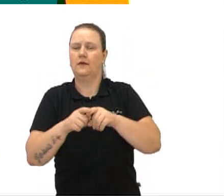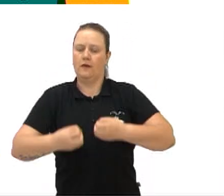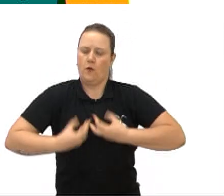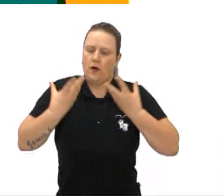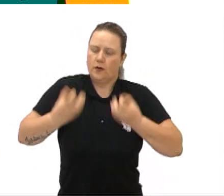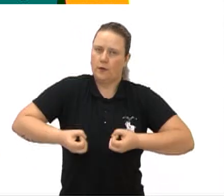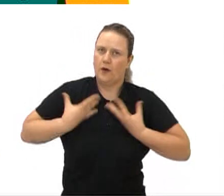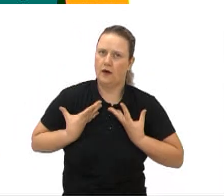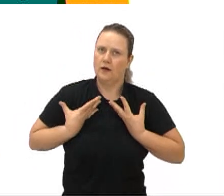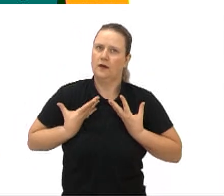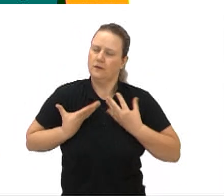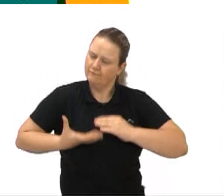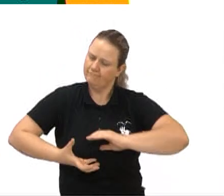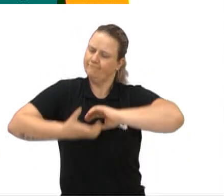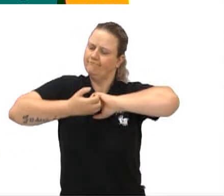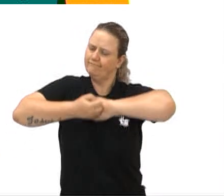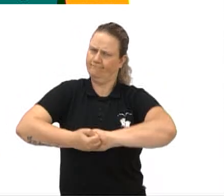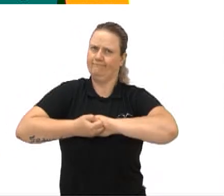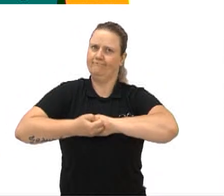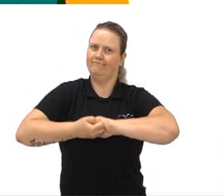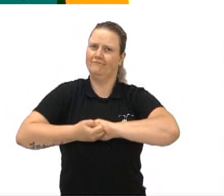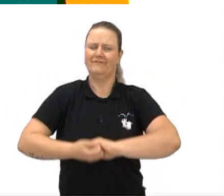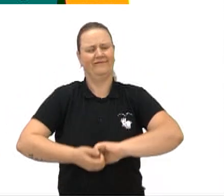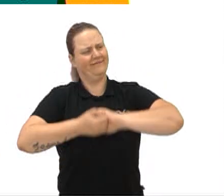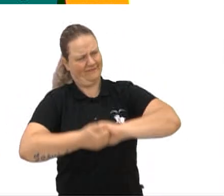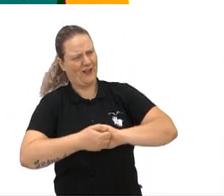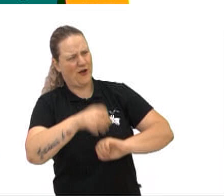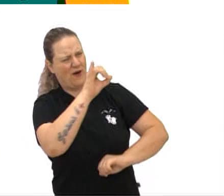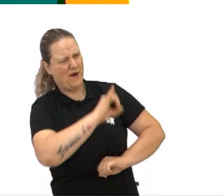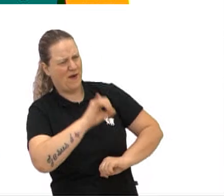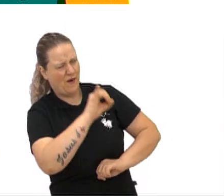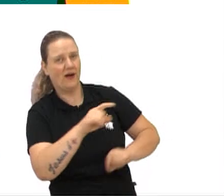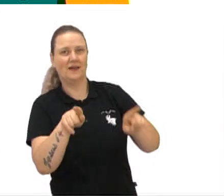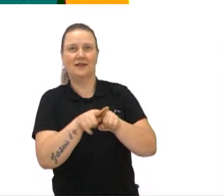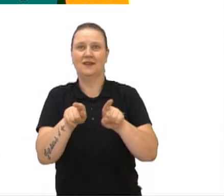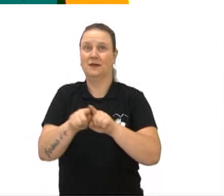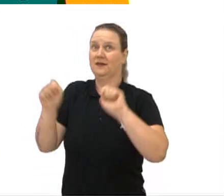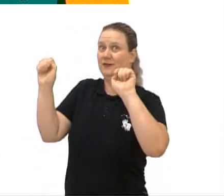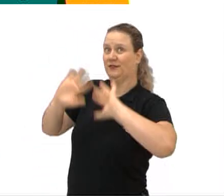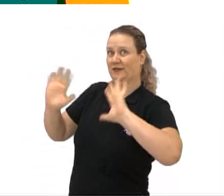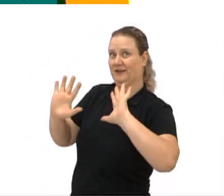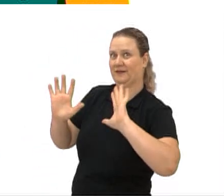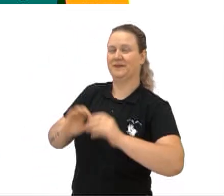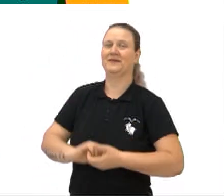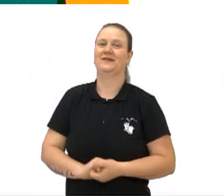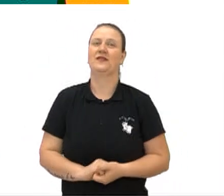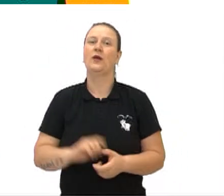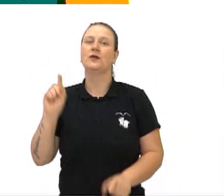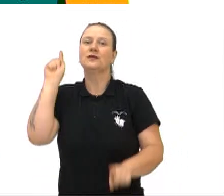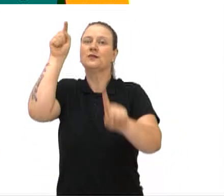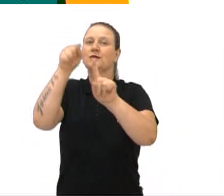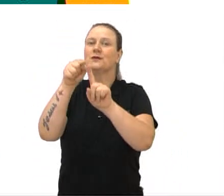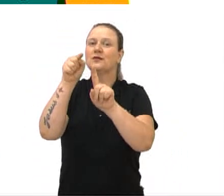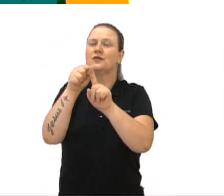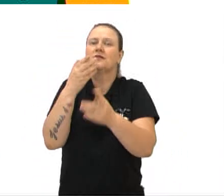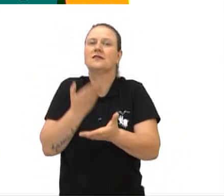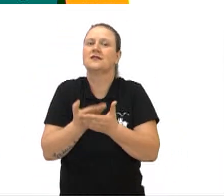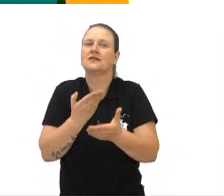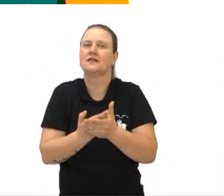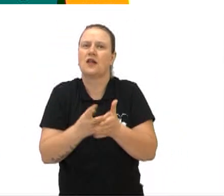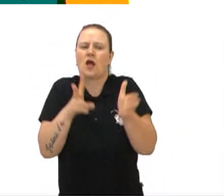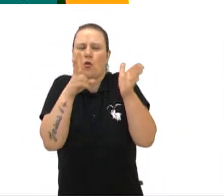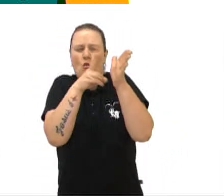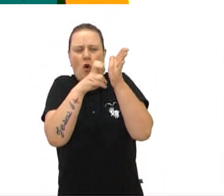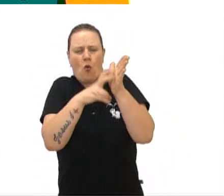de despedidas. Então, vamos ver expressões de saudações e de despedidas. O objetivo da nossa aula é ampliar o vocabulário a partir dos